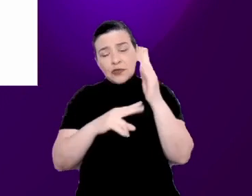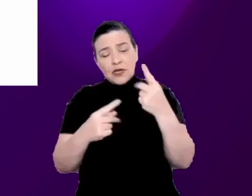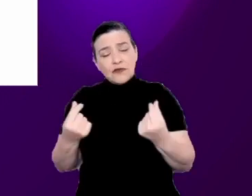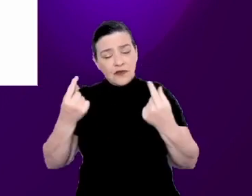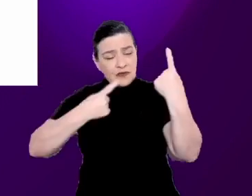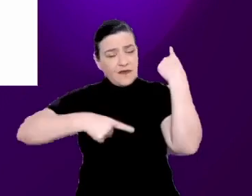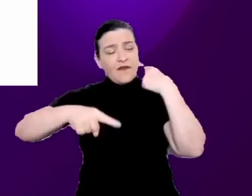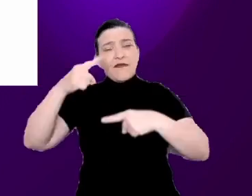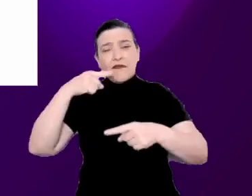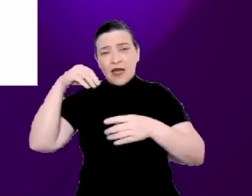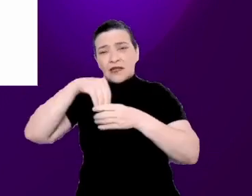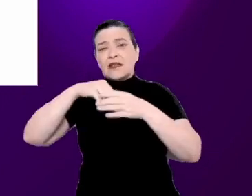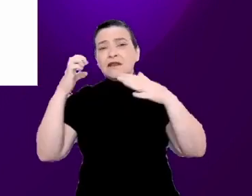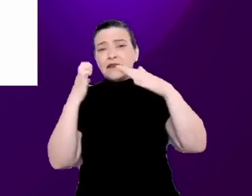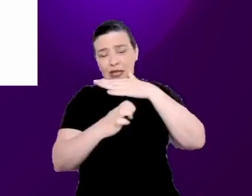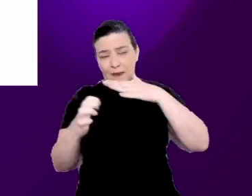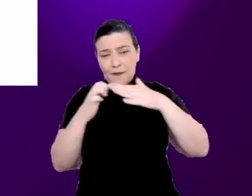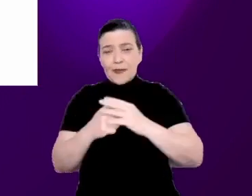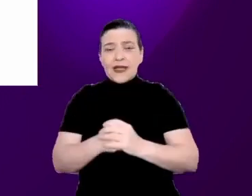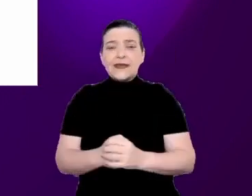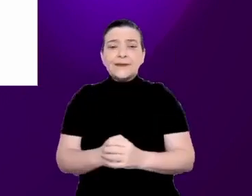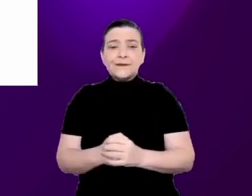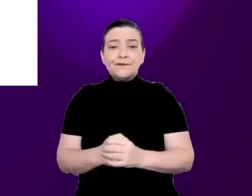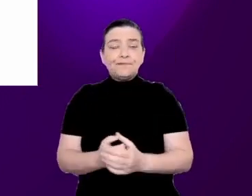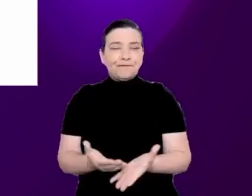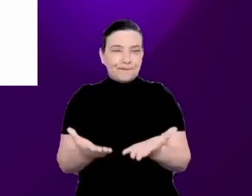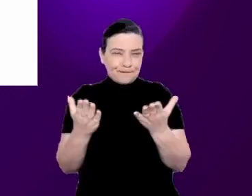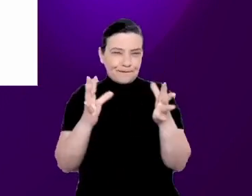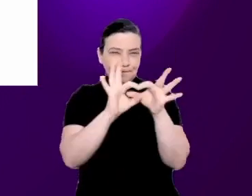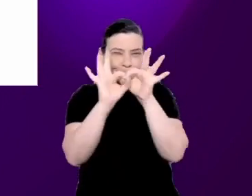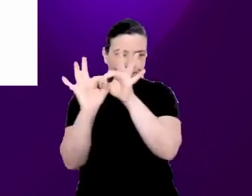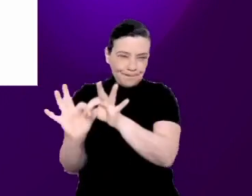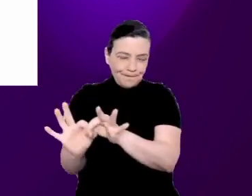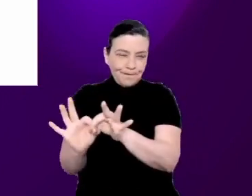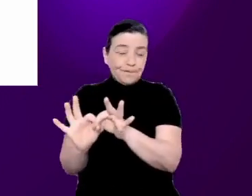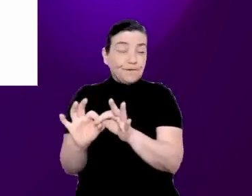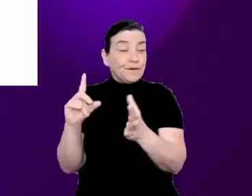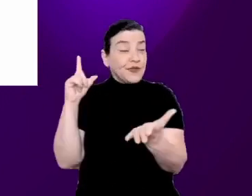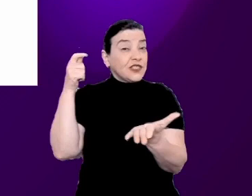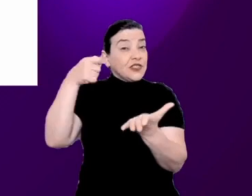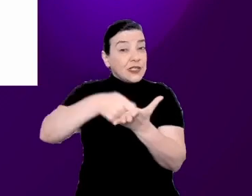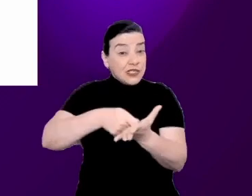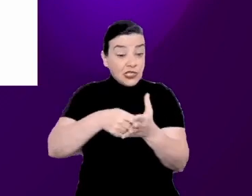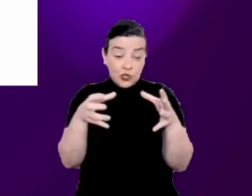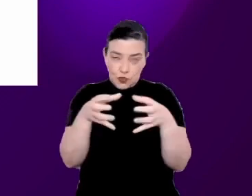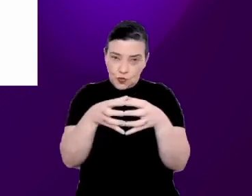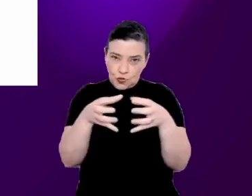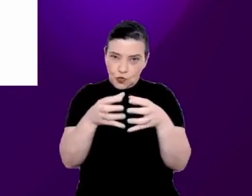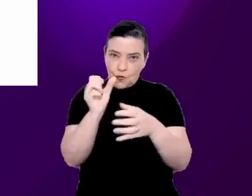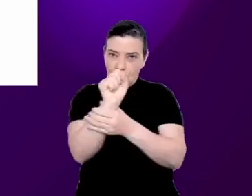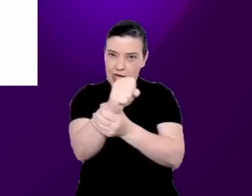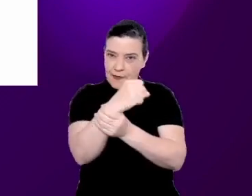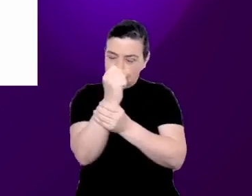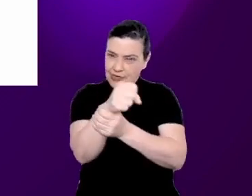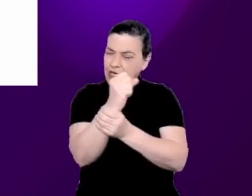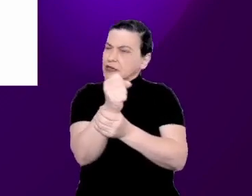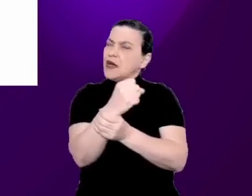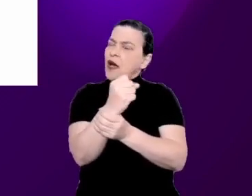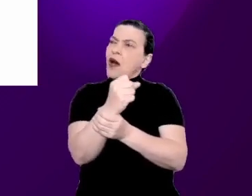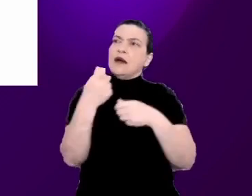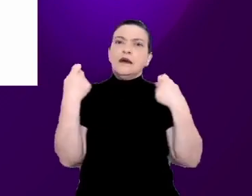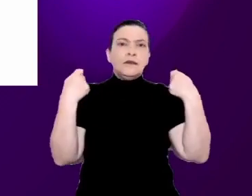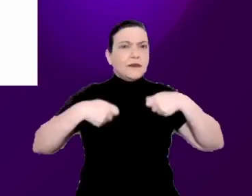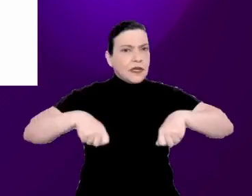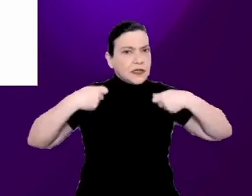evoluir. Então, nesse contexto, a determinação que o nosso time, enquanto reabilitação, teve foi que nós